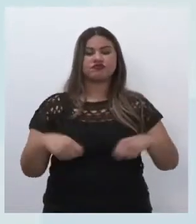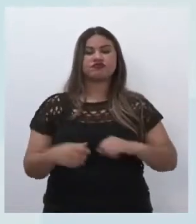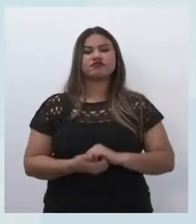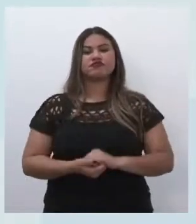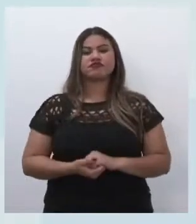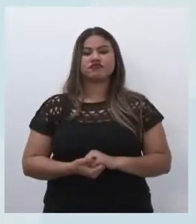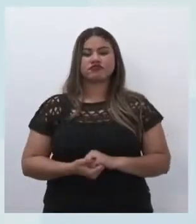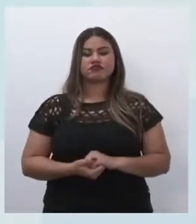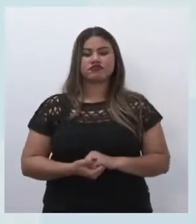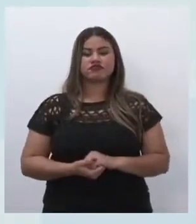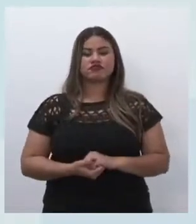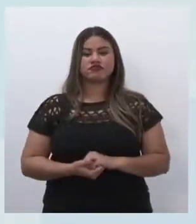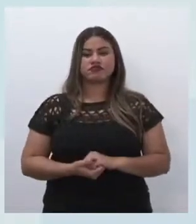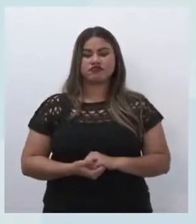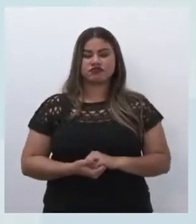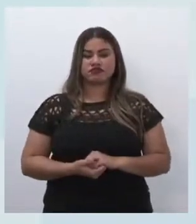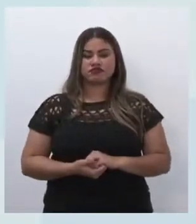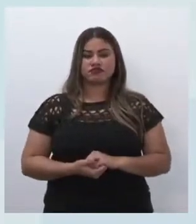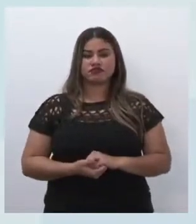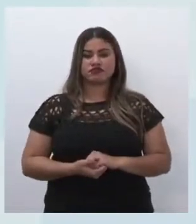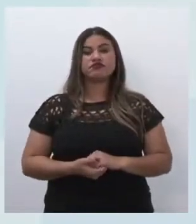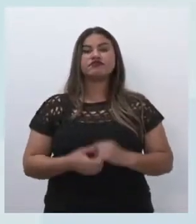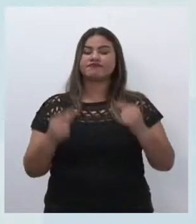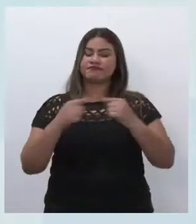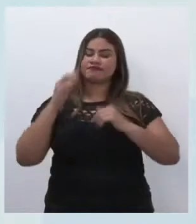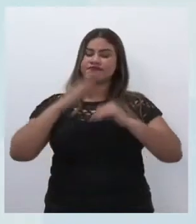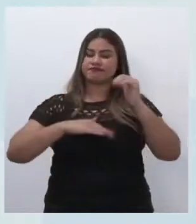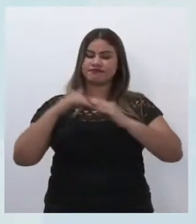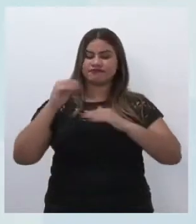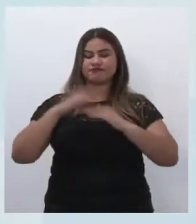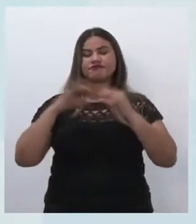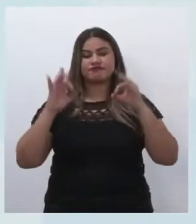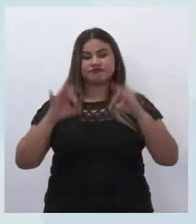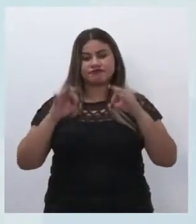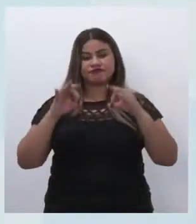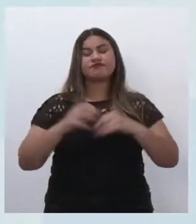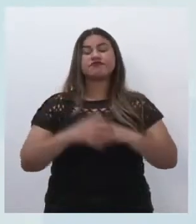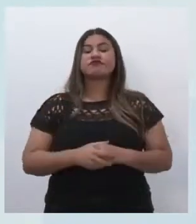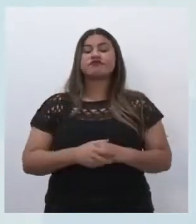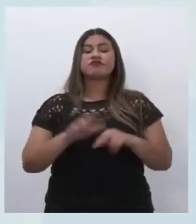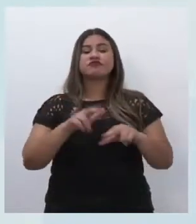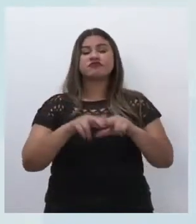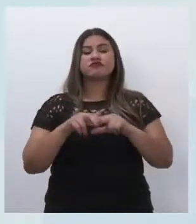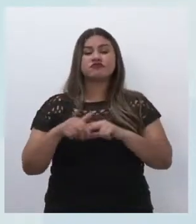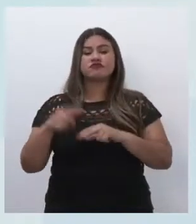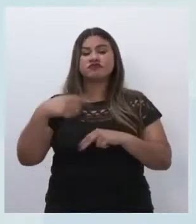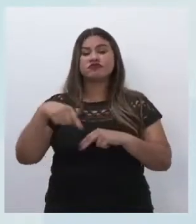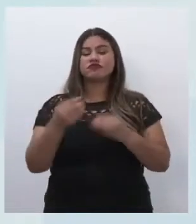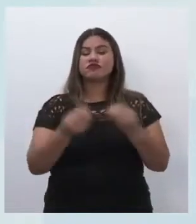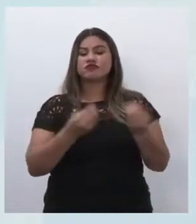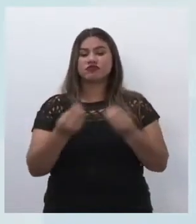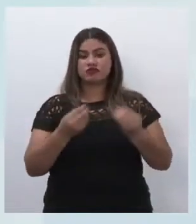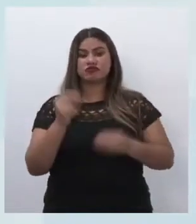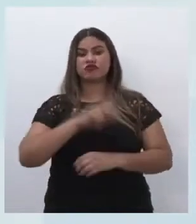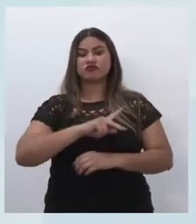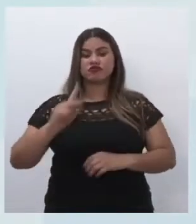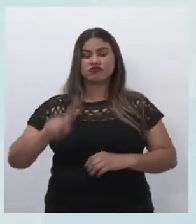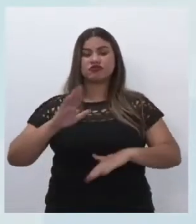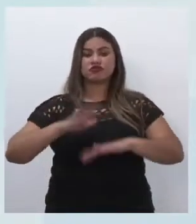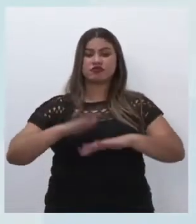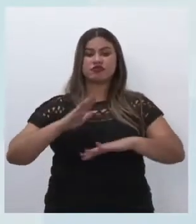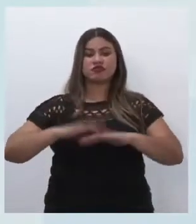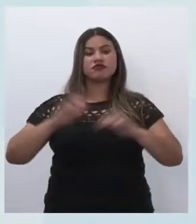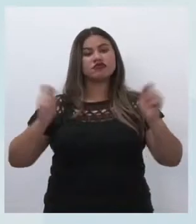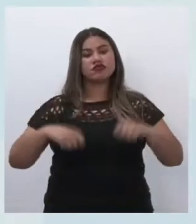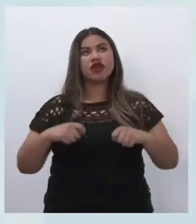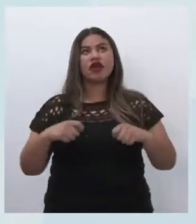de acordo com o que a habilidade está exigindo. Então, para isso, o professor pode fazer uso de